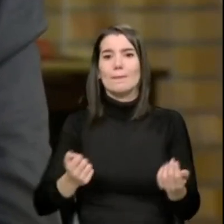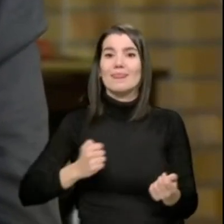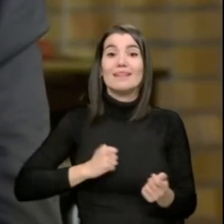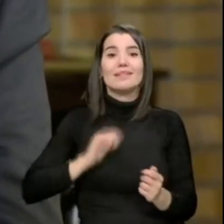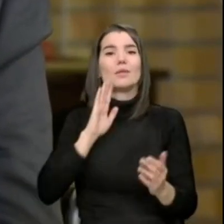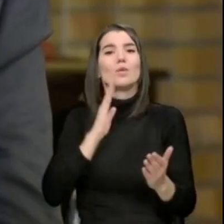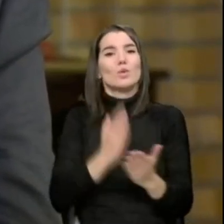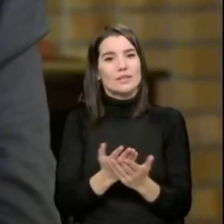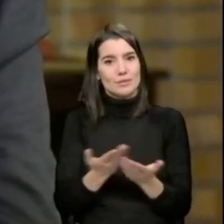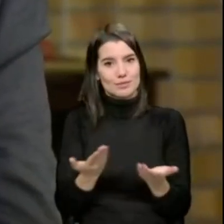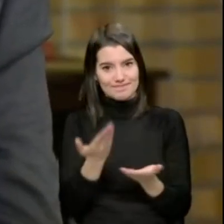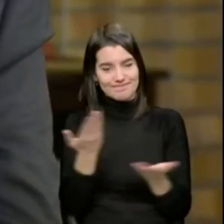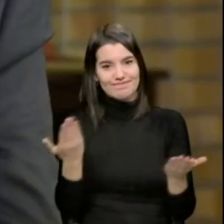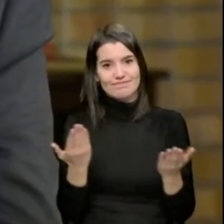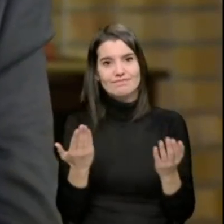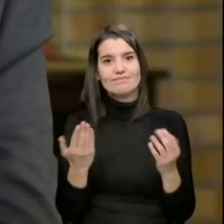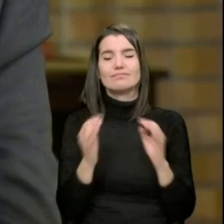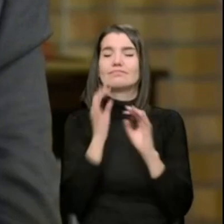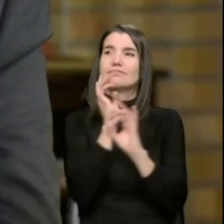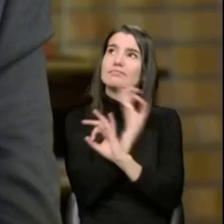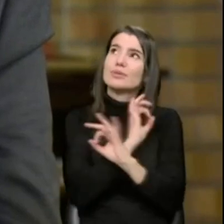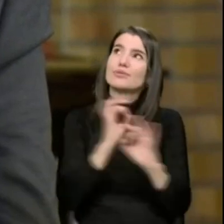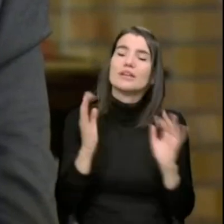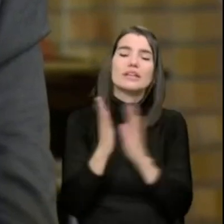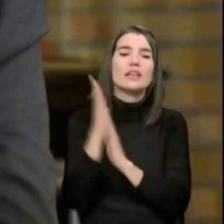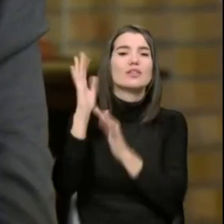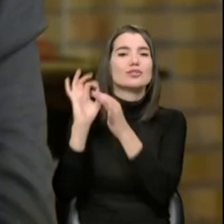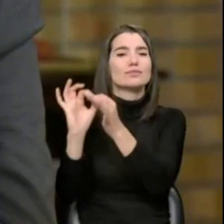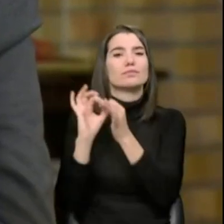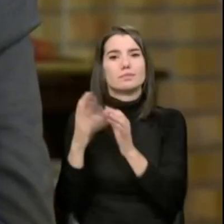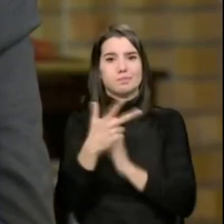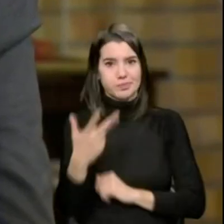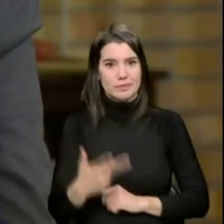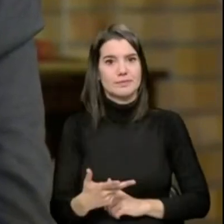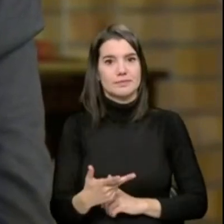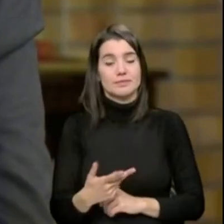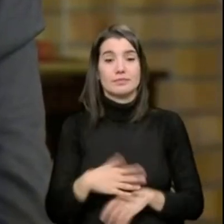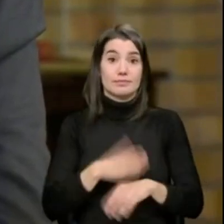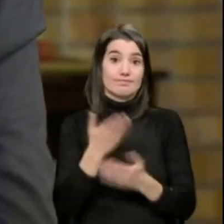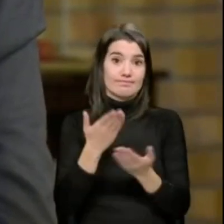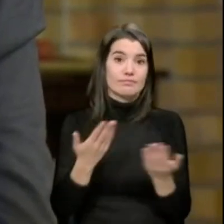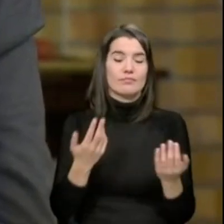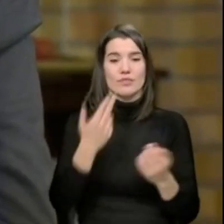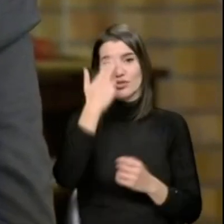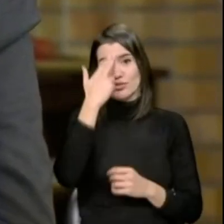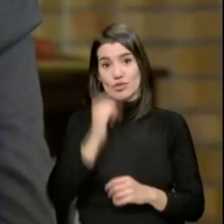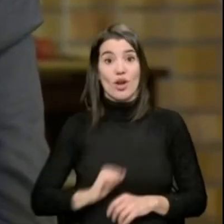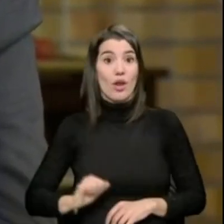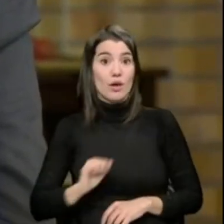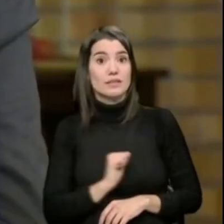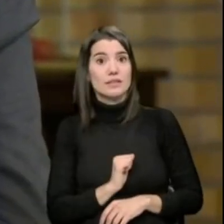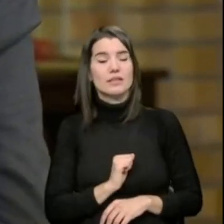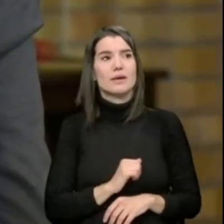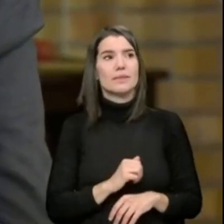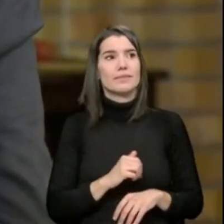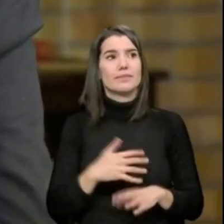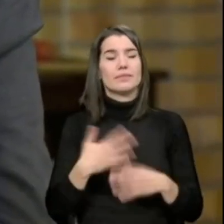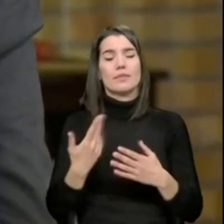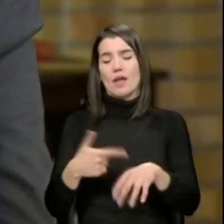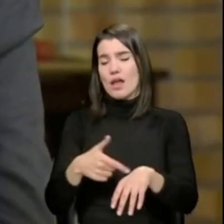último, que é este paraíso onde a comunhão com Deus é total. Por isso, na nossa história, a certa